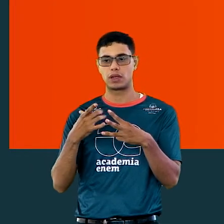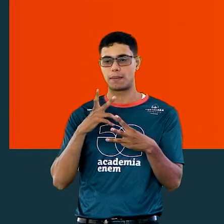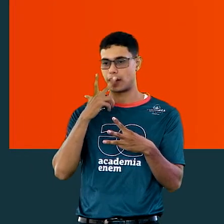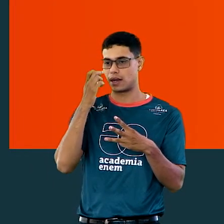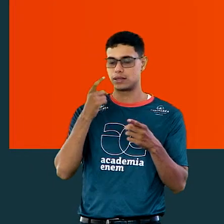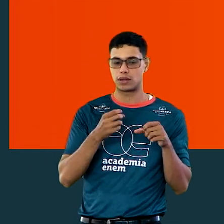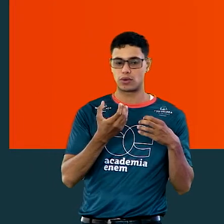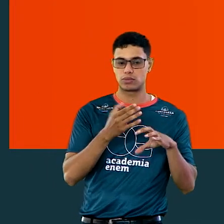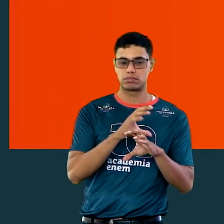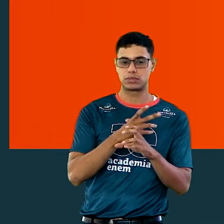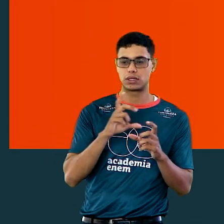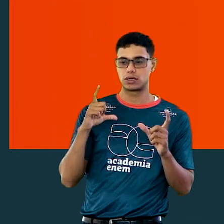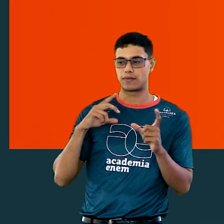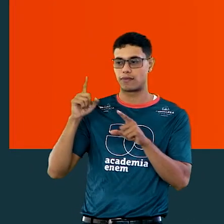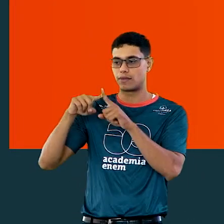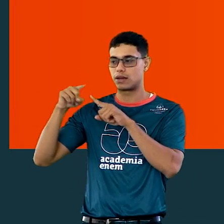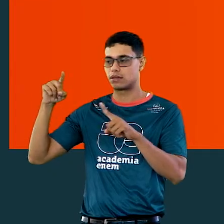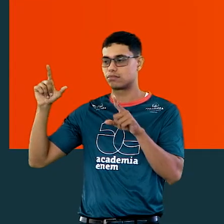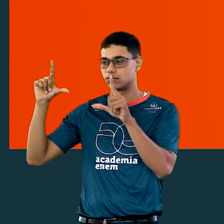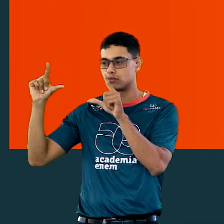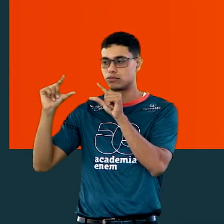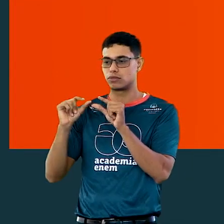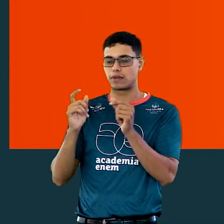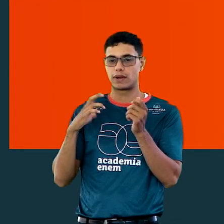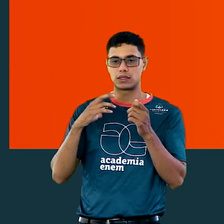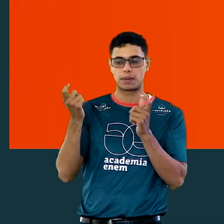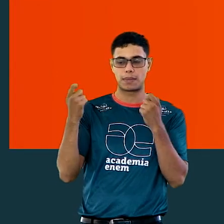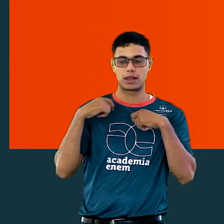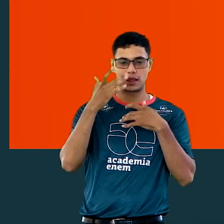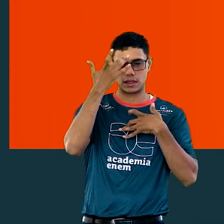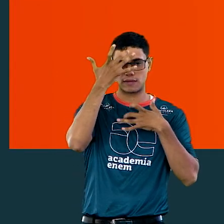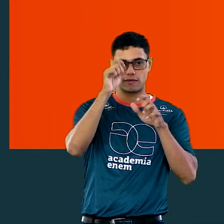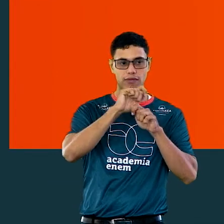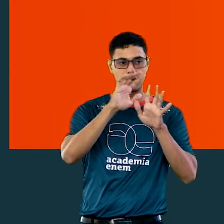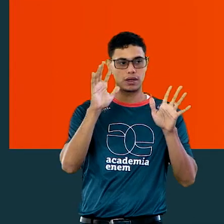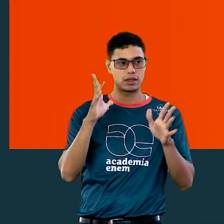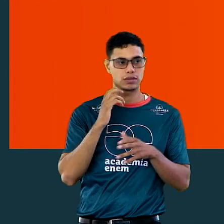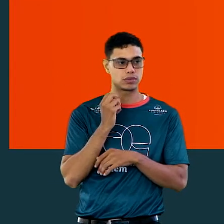as variáveis e facilitar a minha análise.